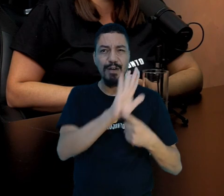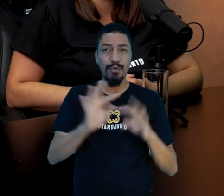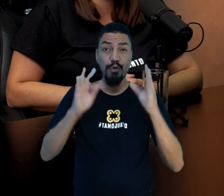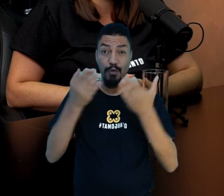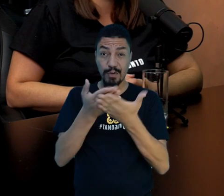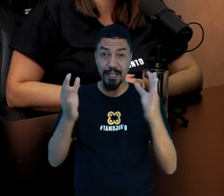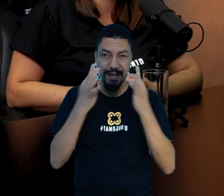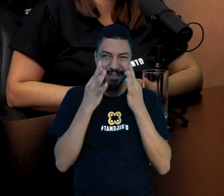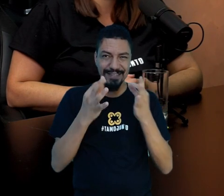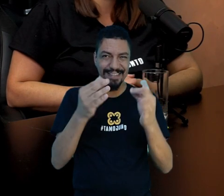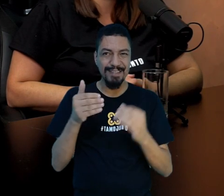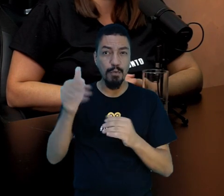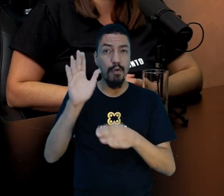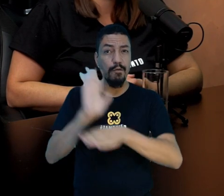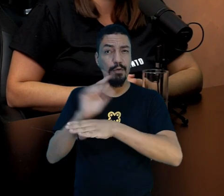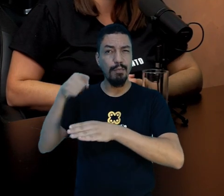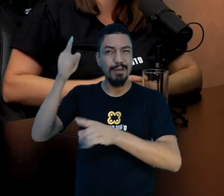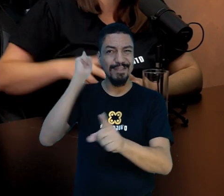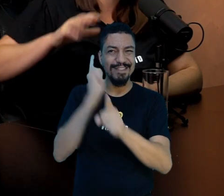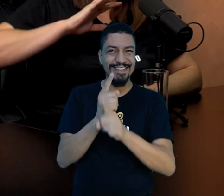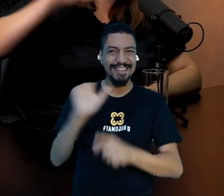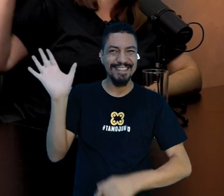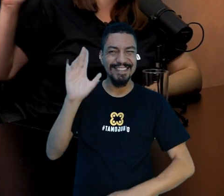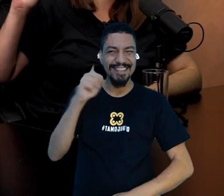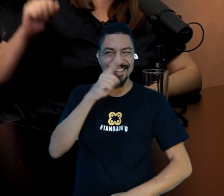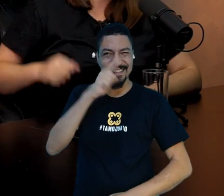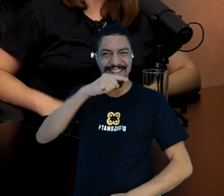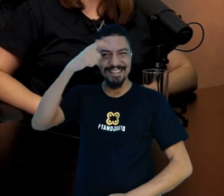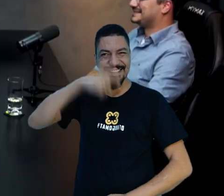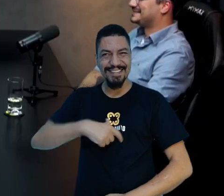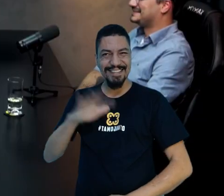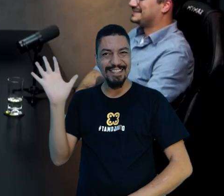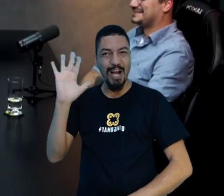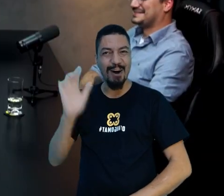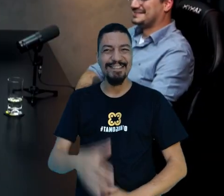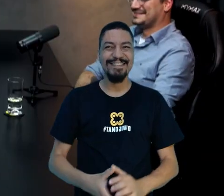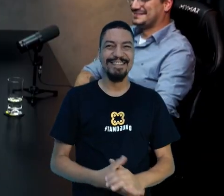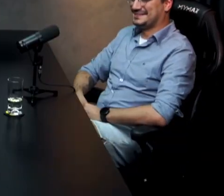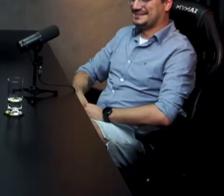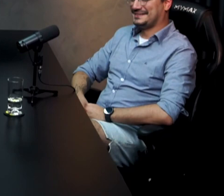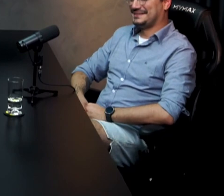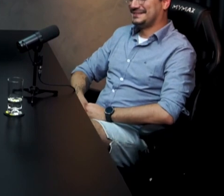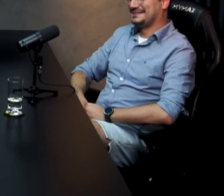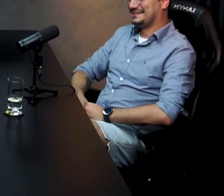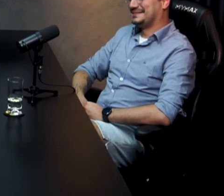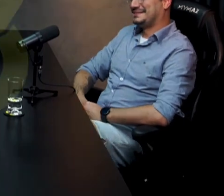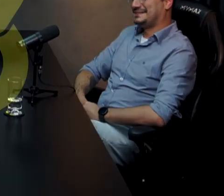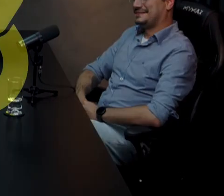ligadas, ligados, ligados. Até o próximo episódio. Tá esgobado aqui. Tchau, tchau.